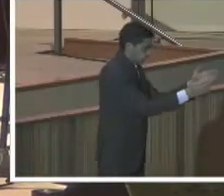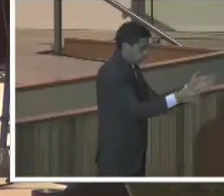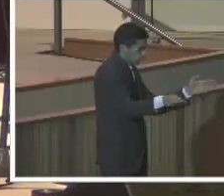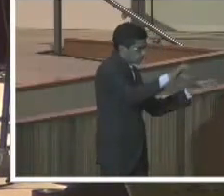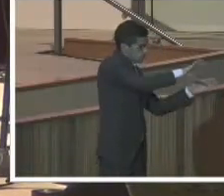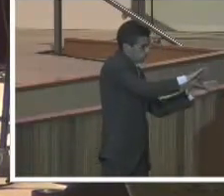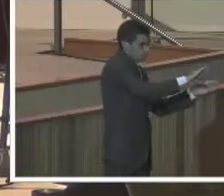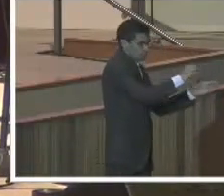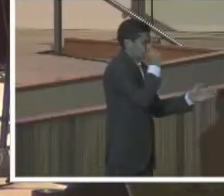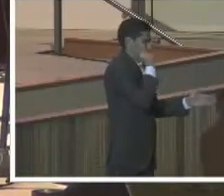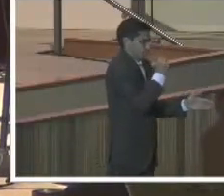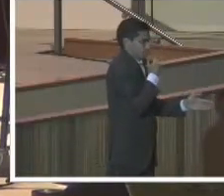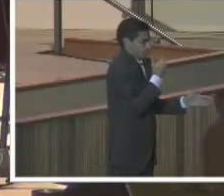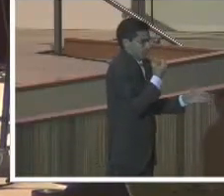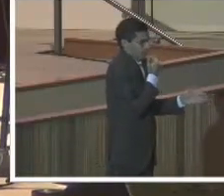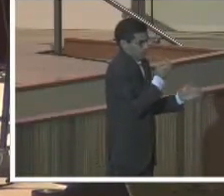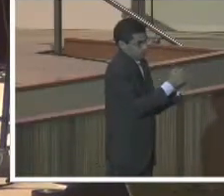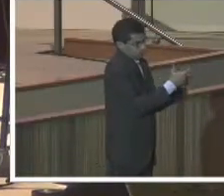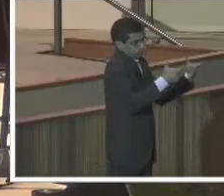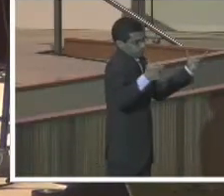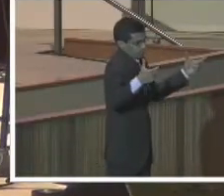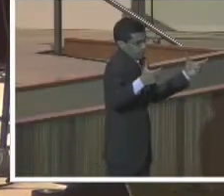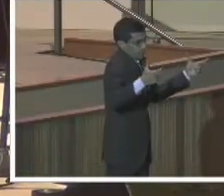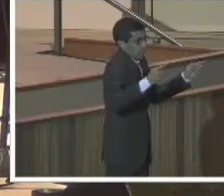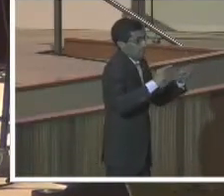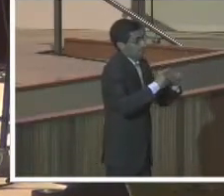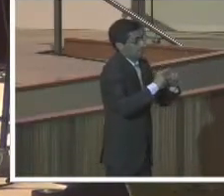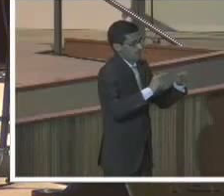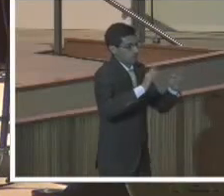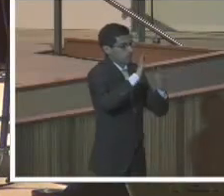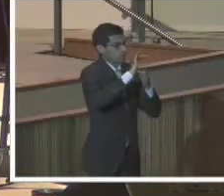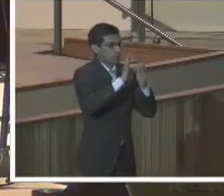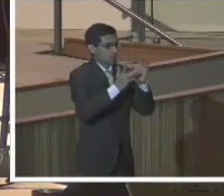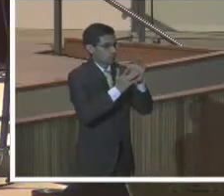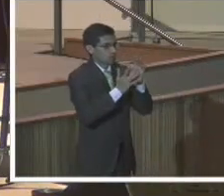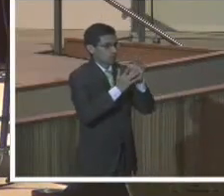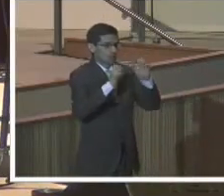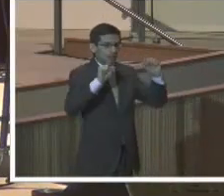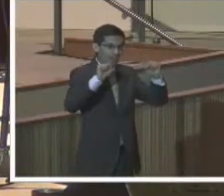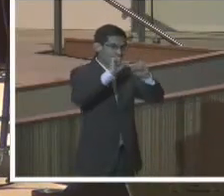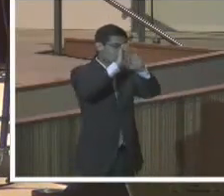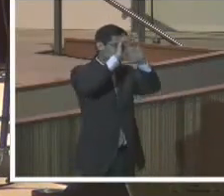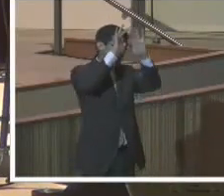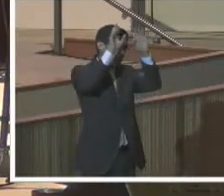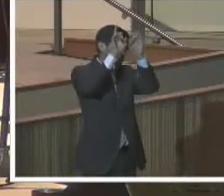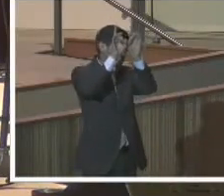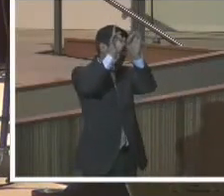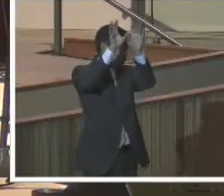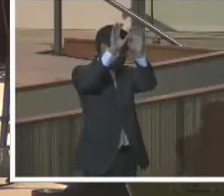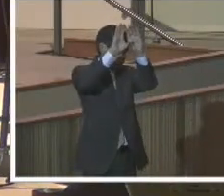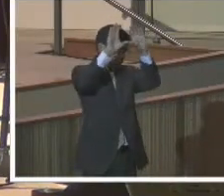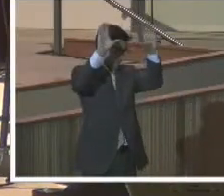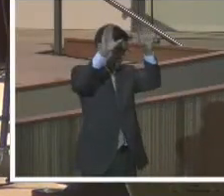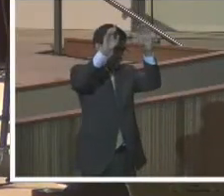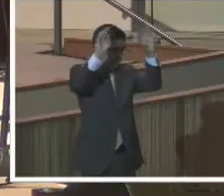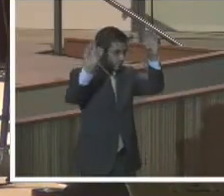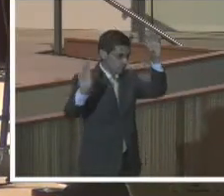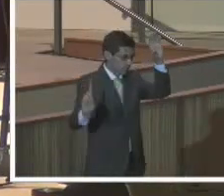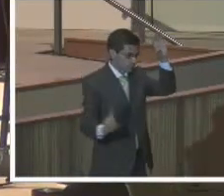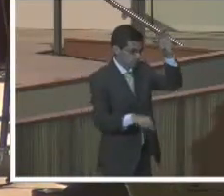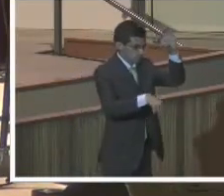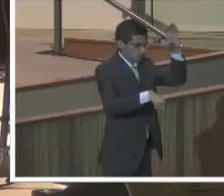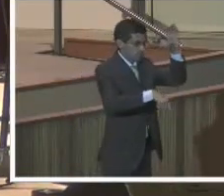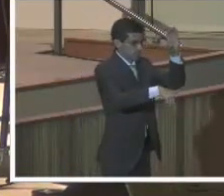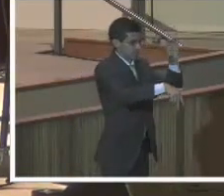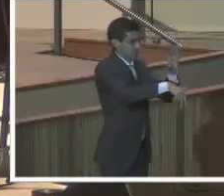Jesus teve que esvaziar-se para caber na forma humana. E não para aí a obra da